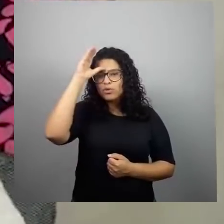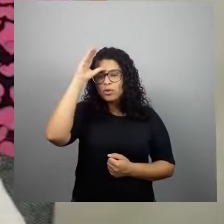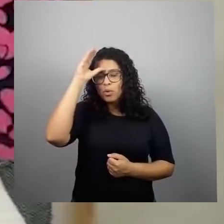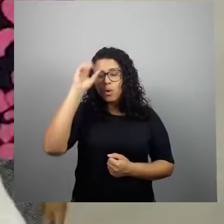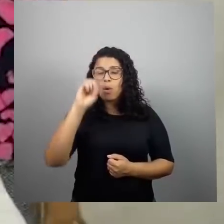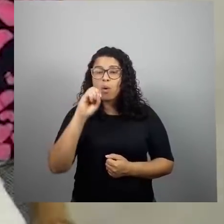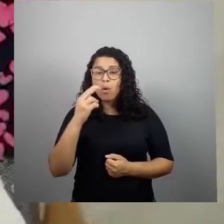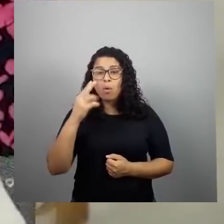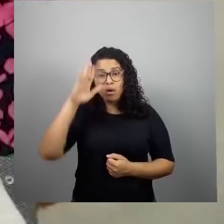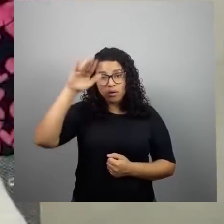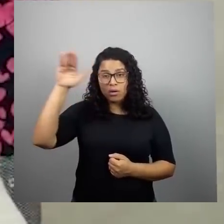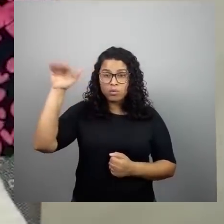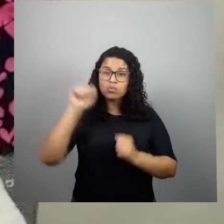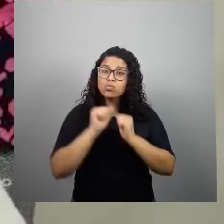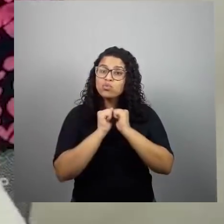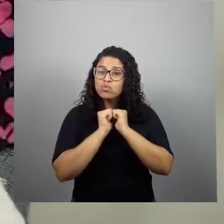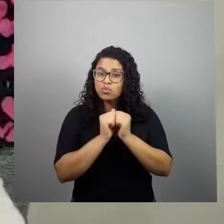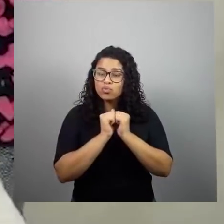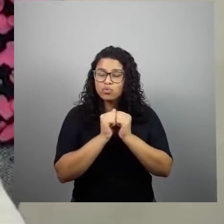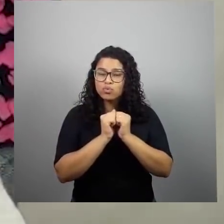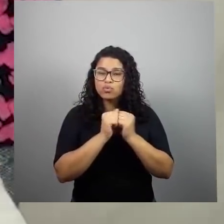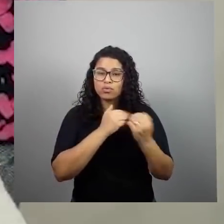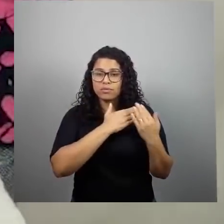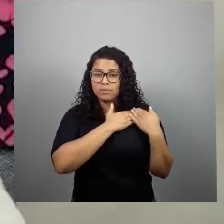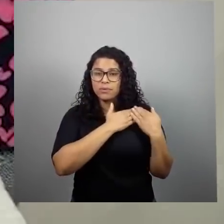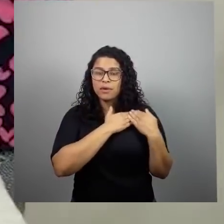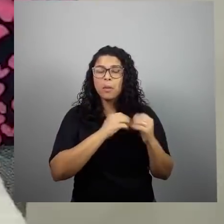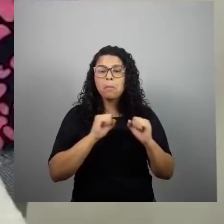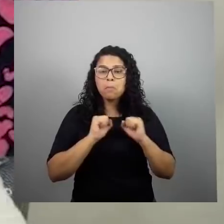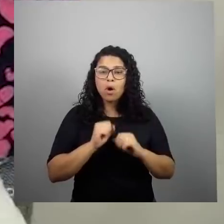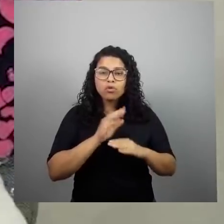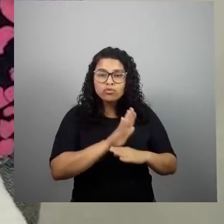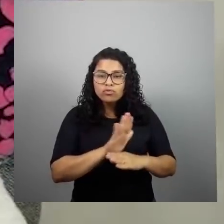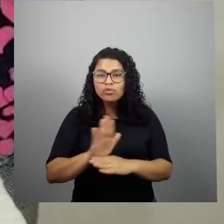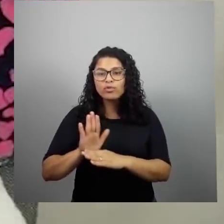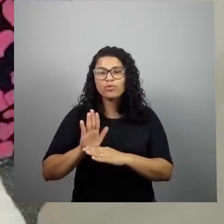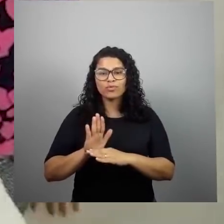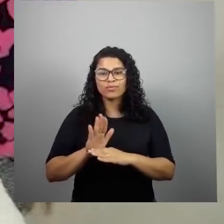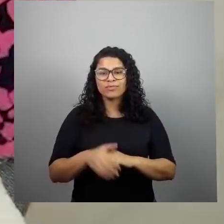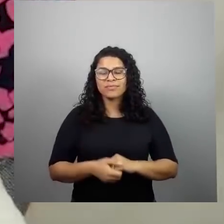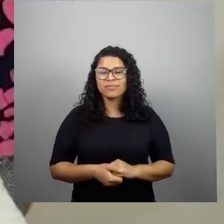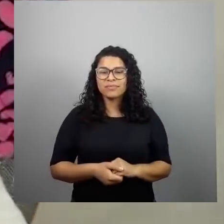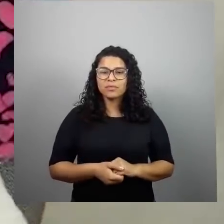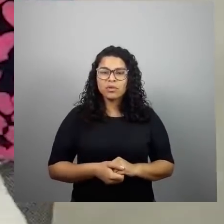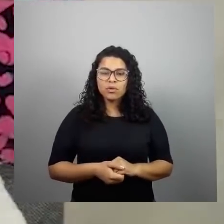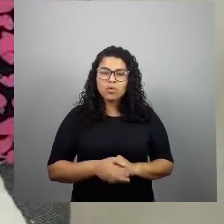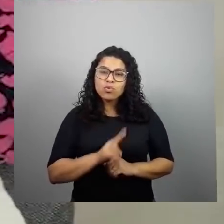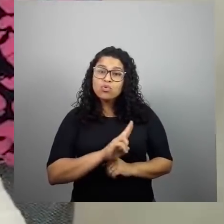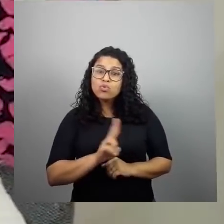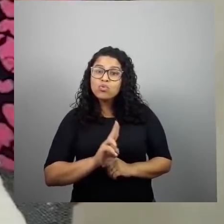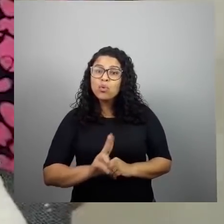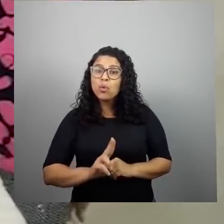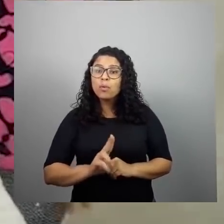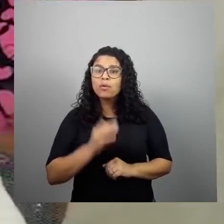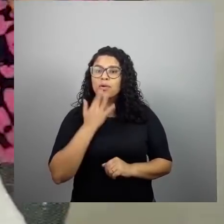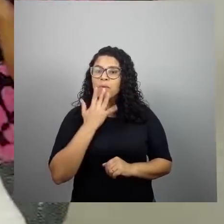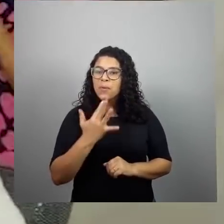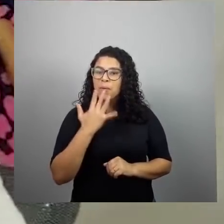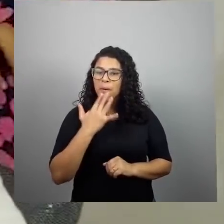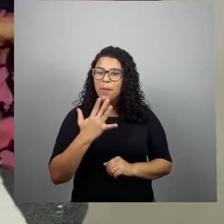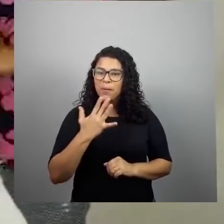outro adulto que estejam juntamente com as crianças poderão auxiliá-las, nomeando as cores